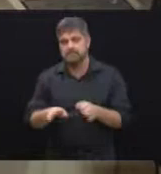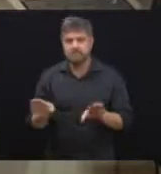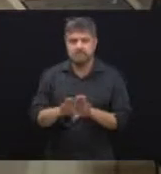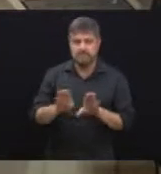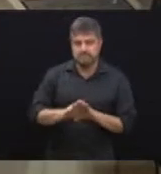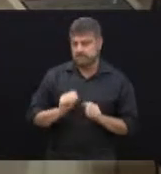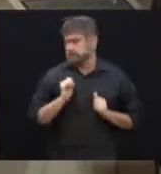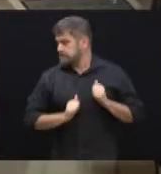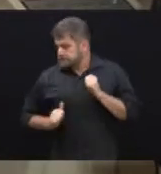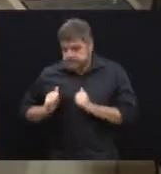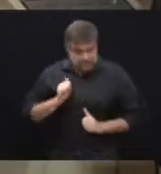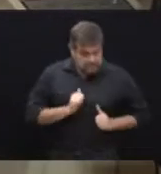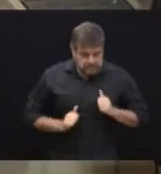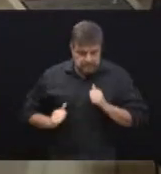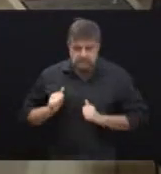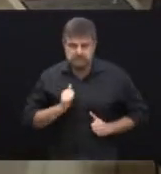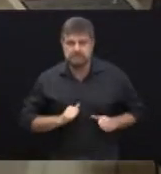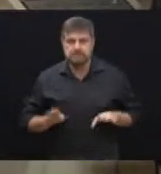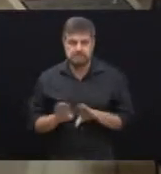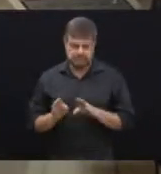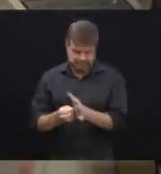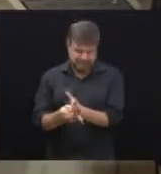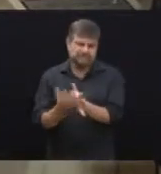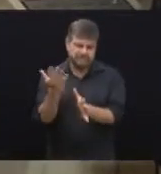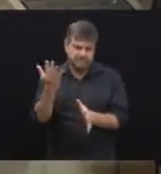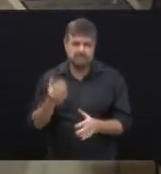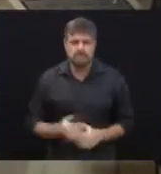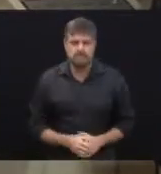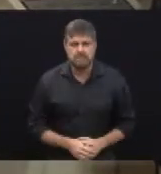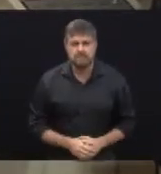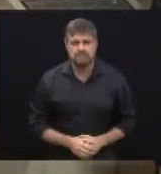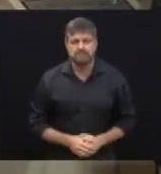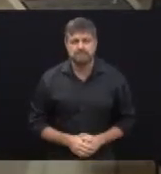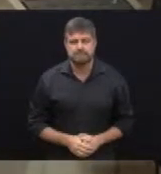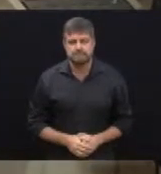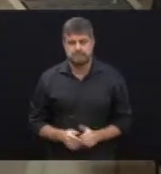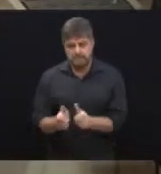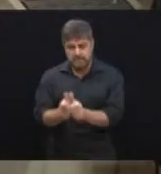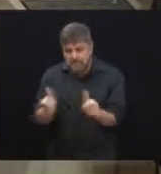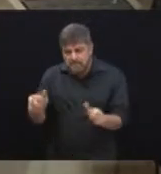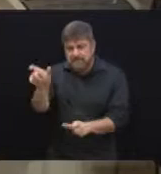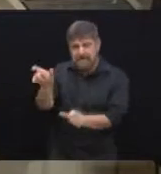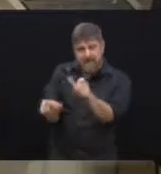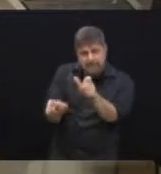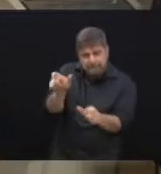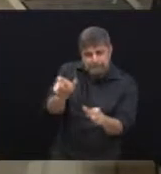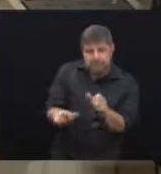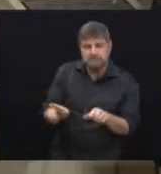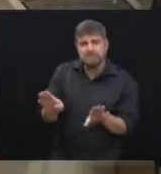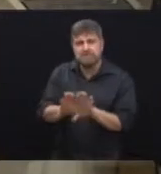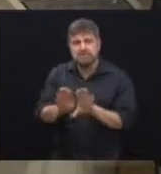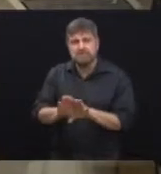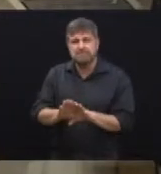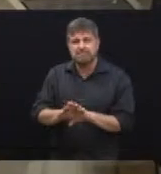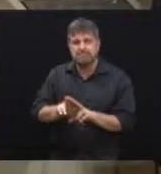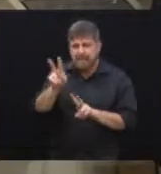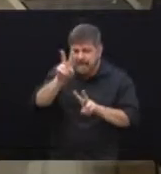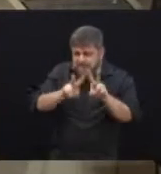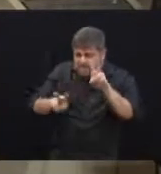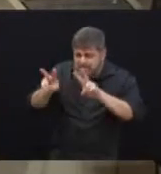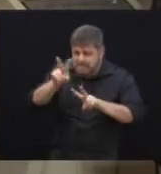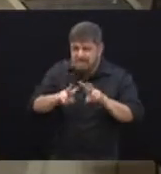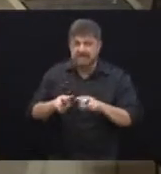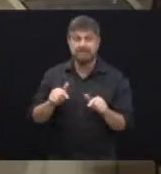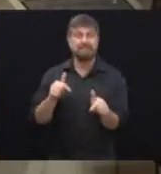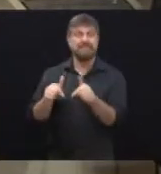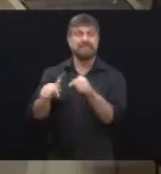dia, facilidade de crise de ansiedade. Então tem aparecido mais disso daí. E a maioria, assim, pessoas com dificuldades